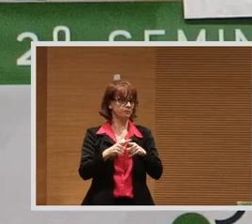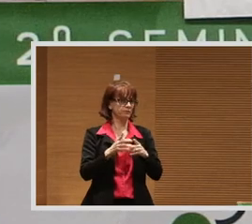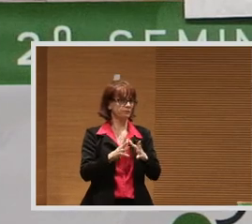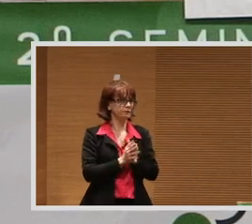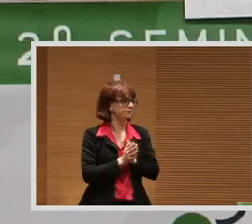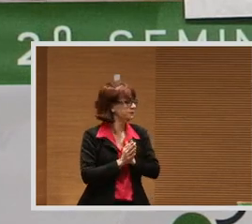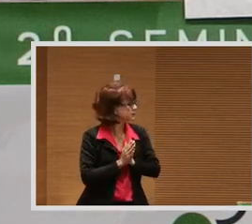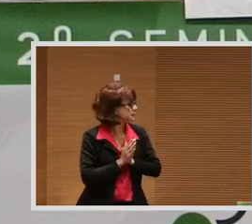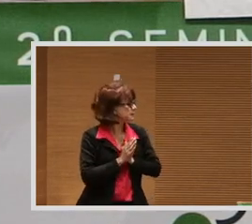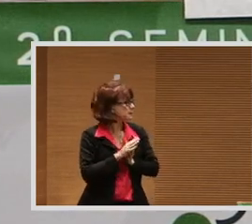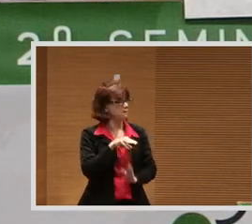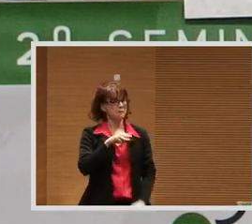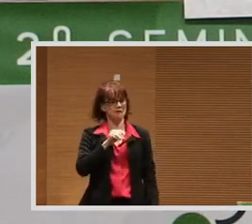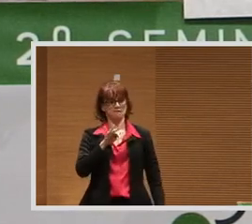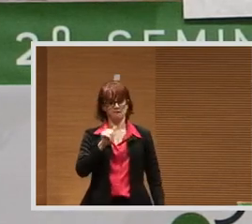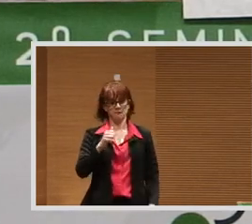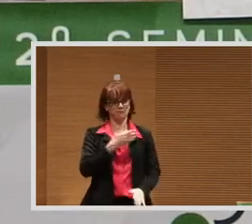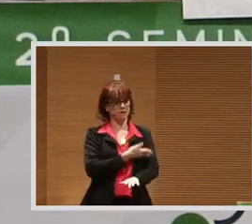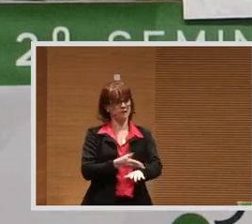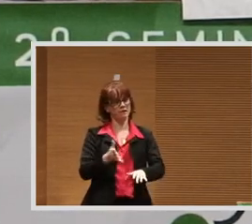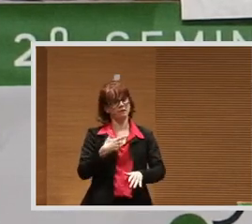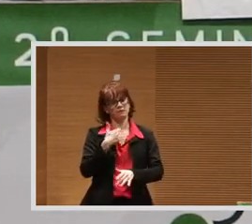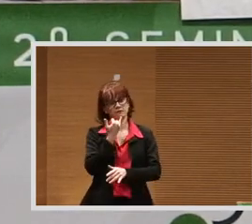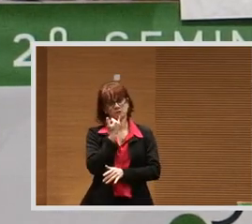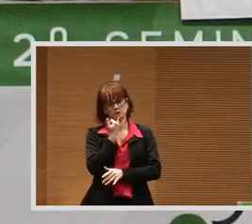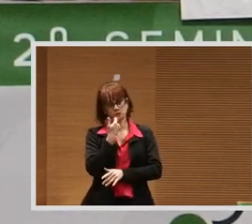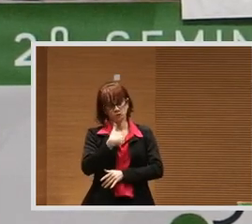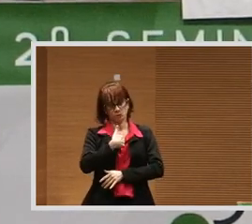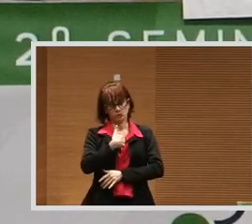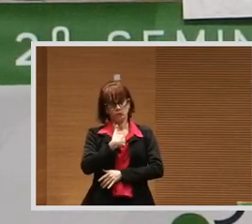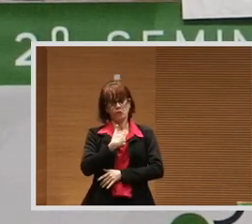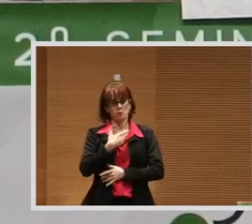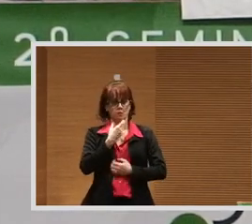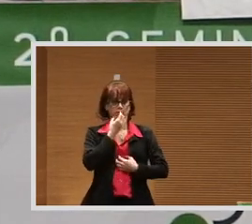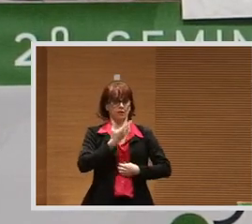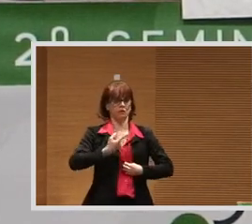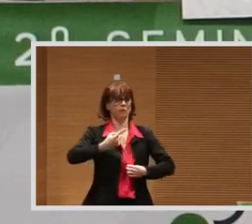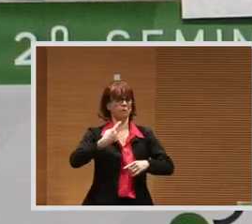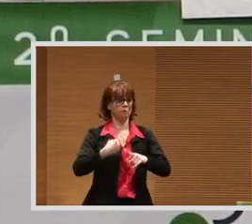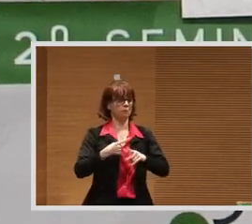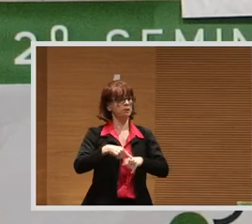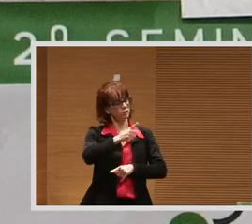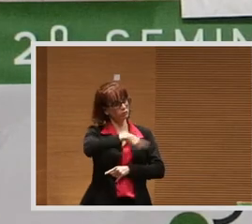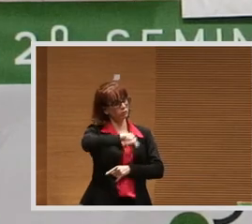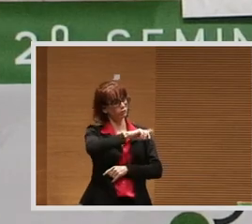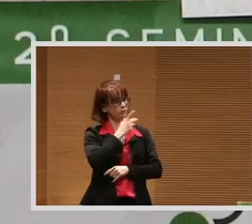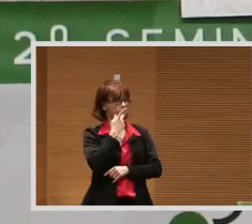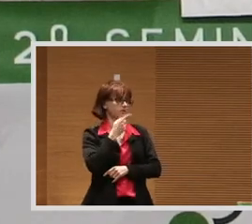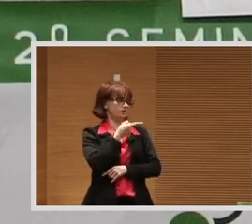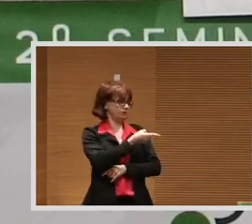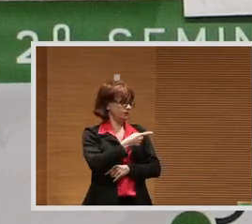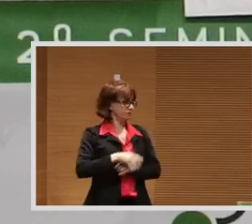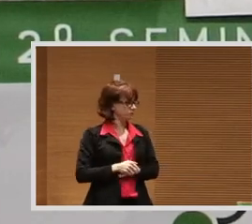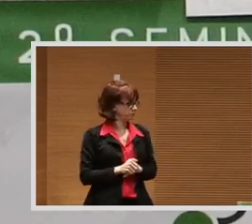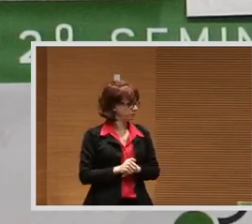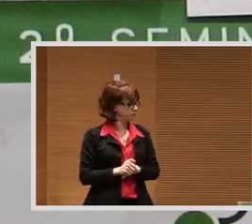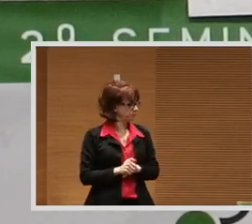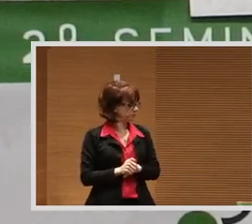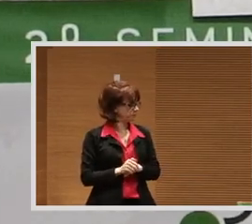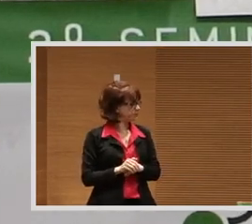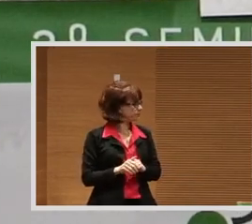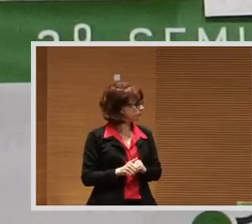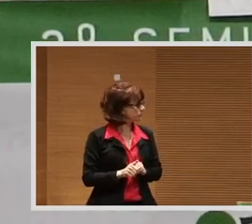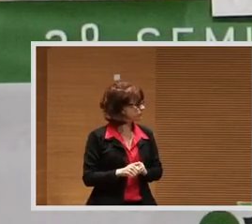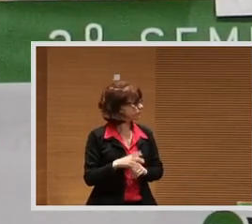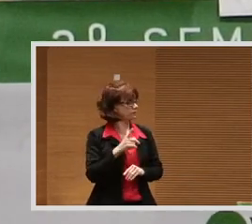Mas fui eu que fiz essa. Foi infeliz. Foi infeliz o comentário. É que todos falam isso, né? Fala, a